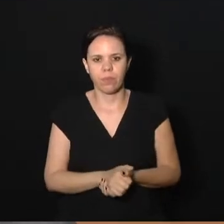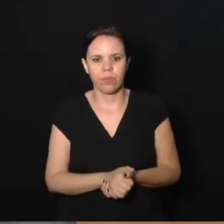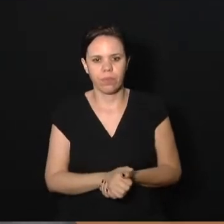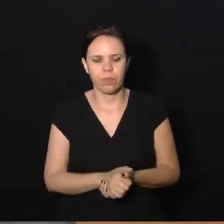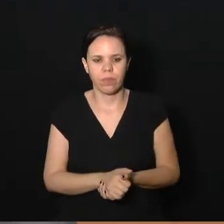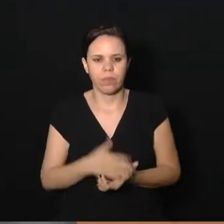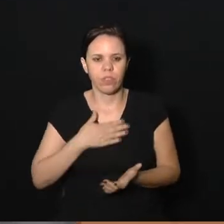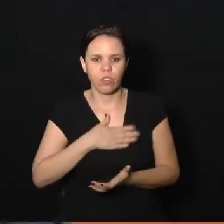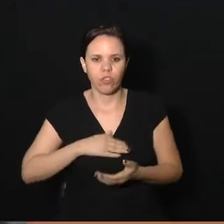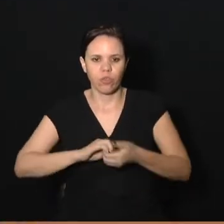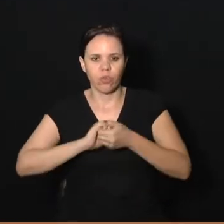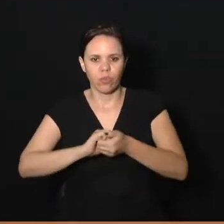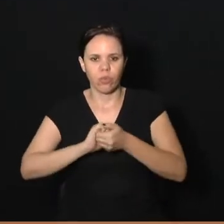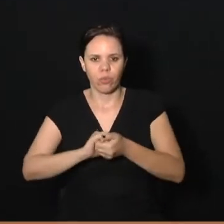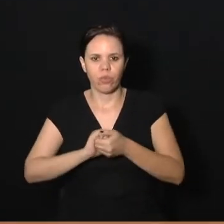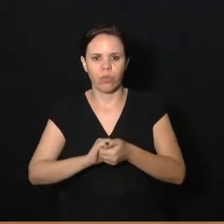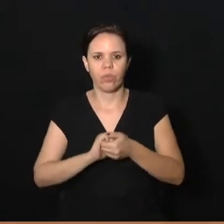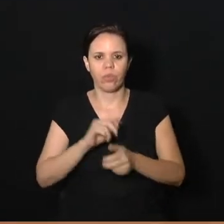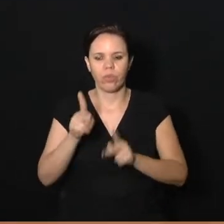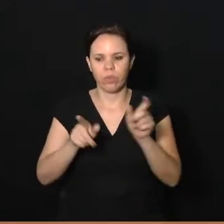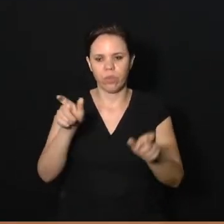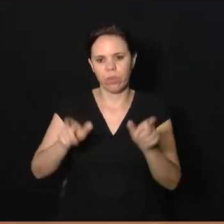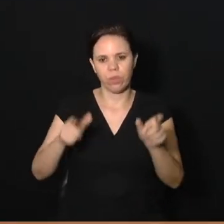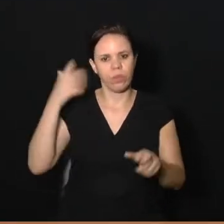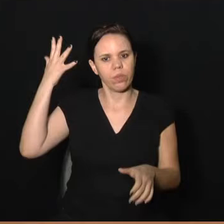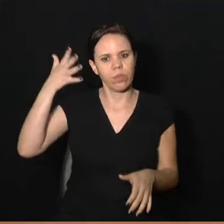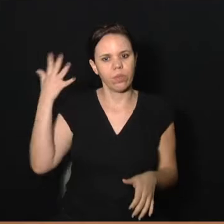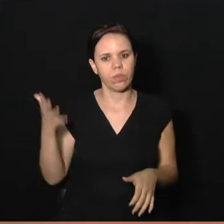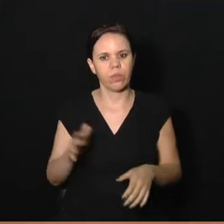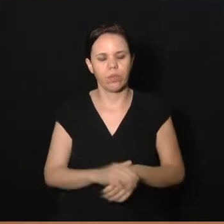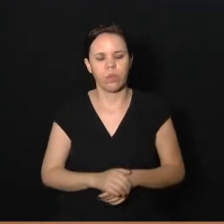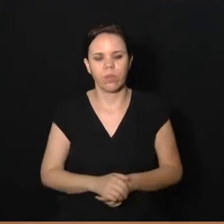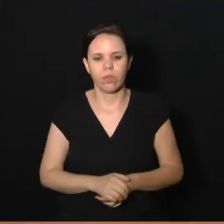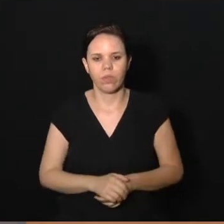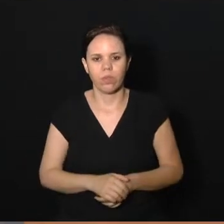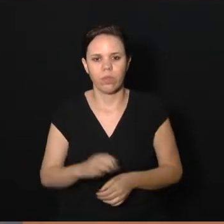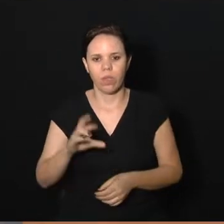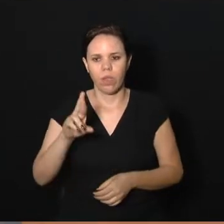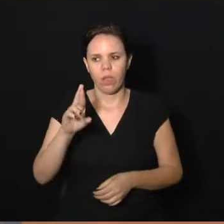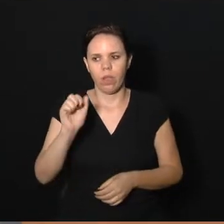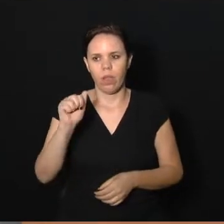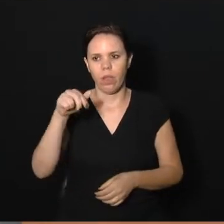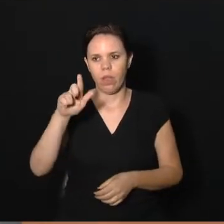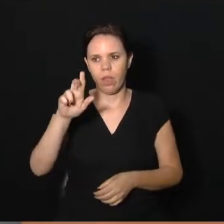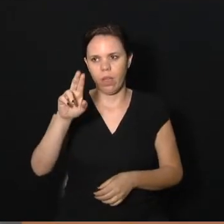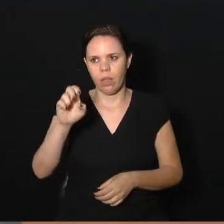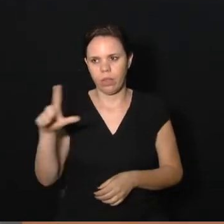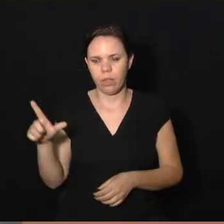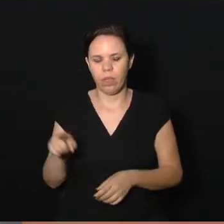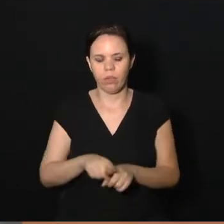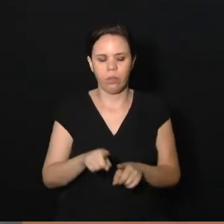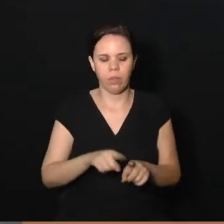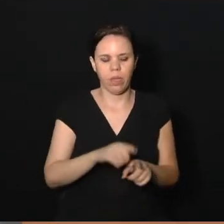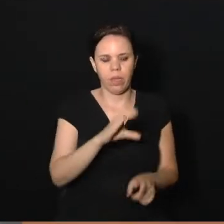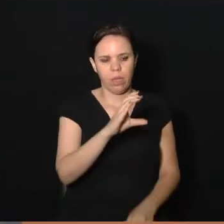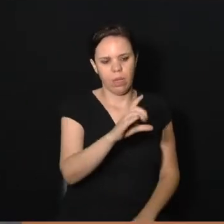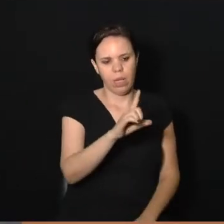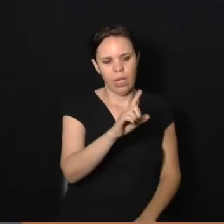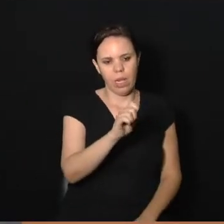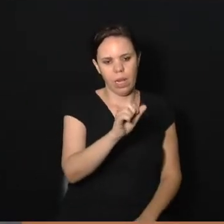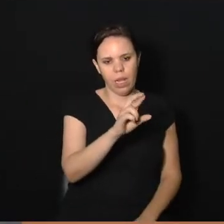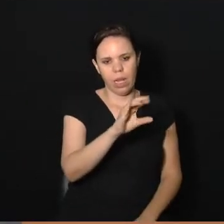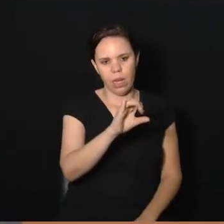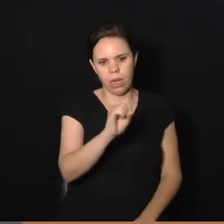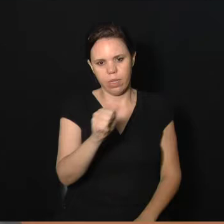Gostaria de cumprimentar também as palestrantes Raquel Cardamone e a Clarissa Loureiro. Obrigado pela presença. Para nós é uma